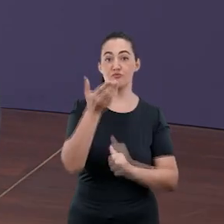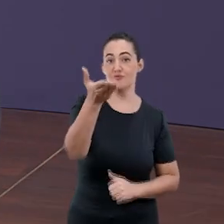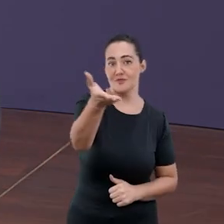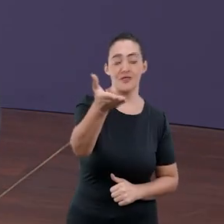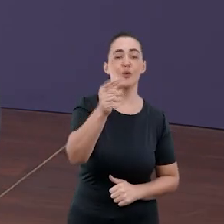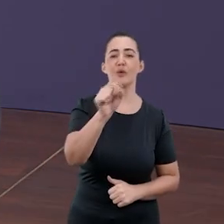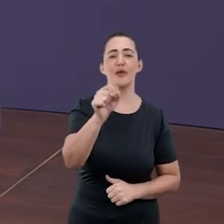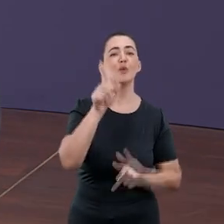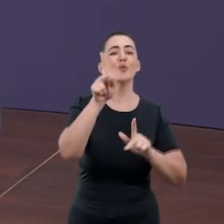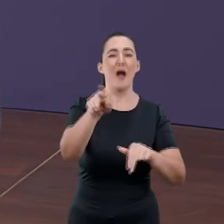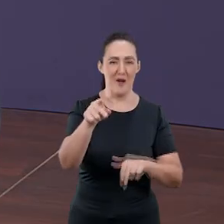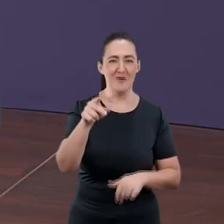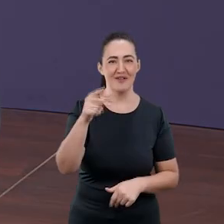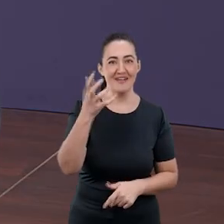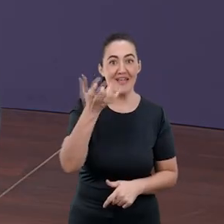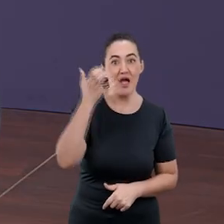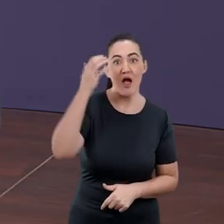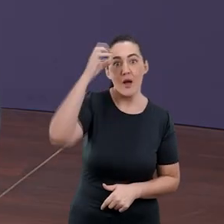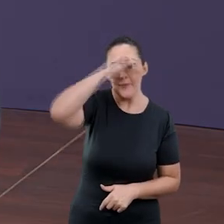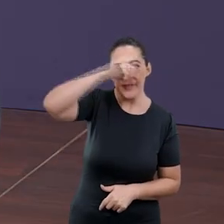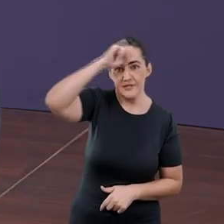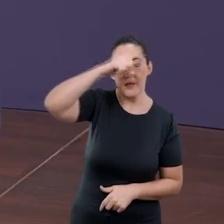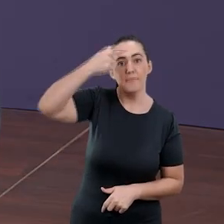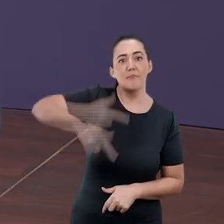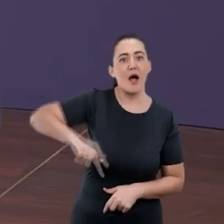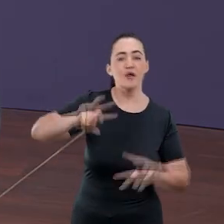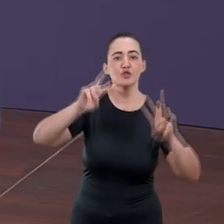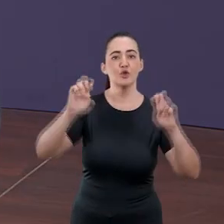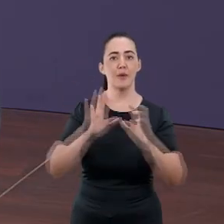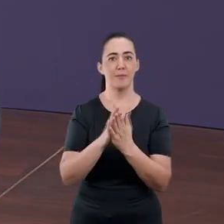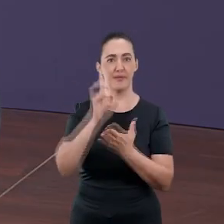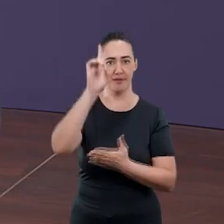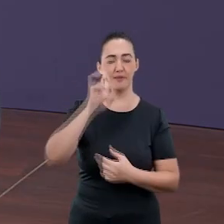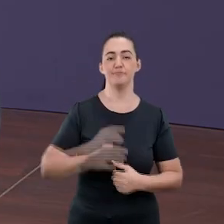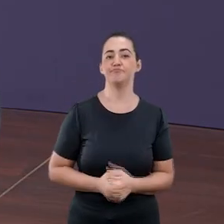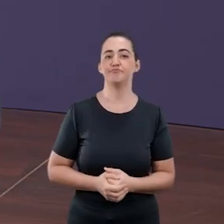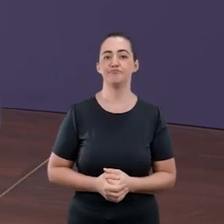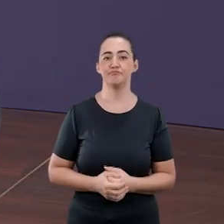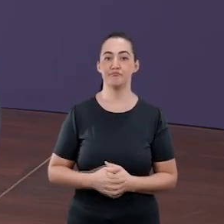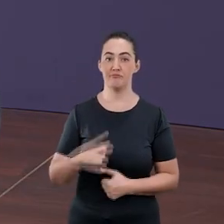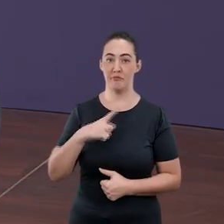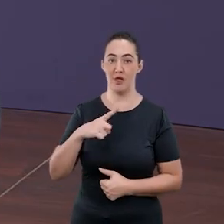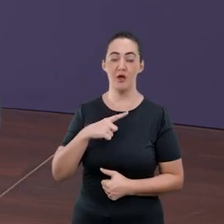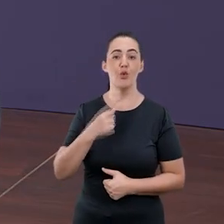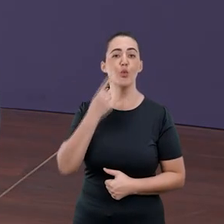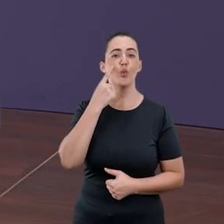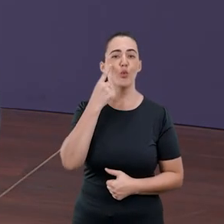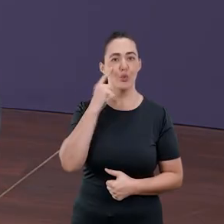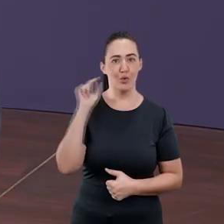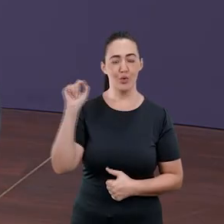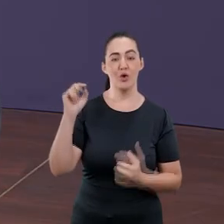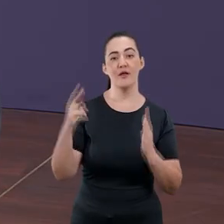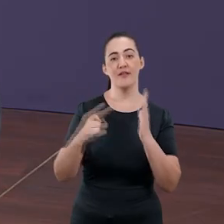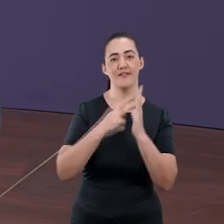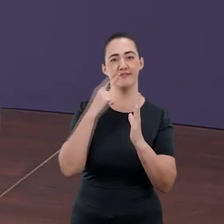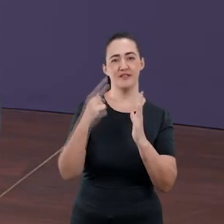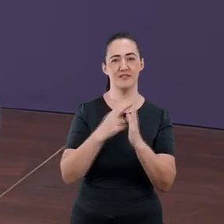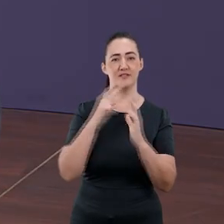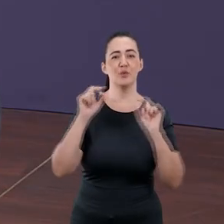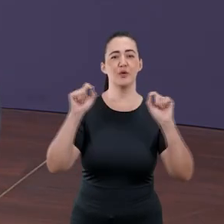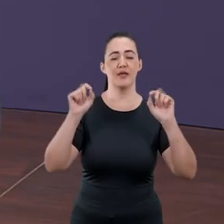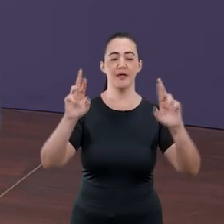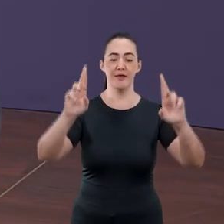entender ainda mais sobre a palavra do Senhor. Eu tenho aqui nas minhas mãos a revista Esperança, A Cura do